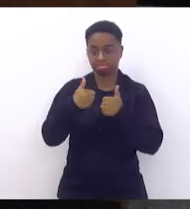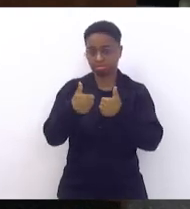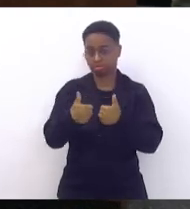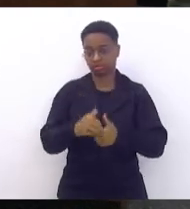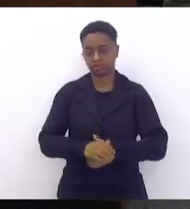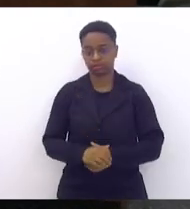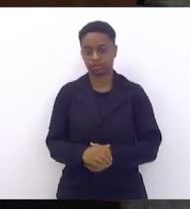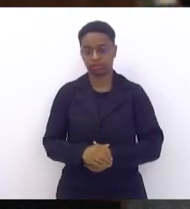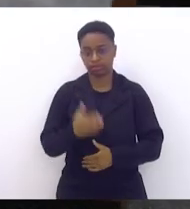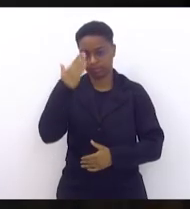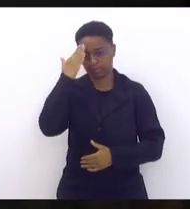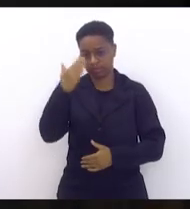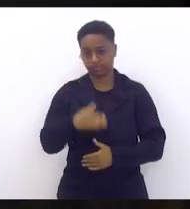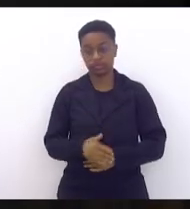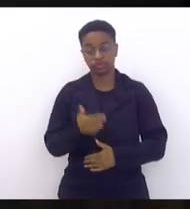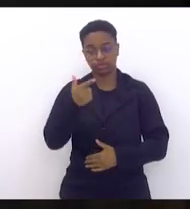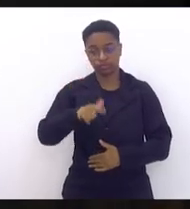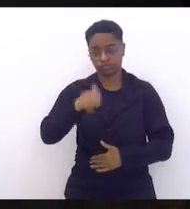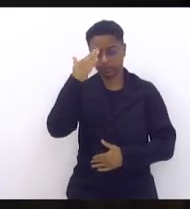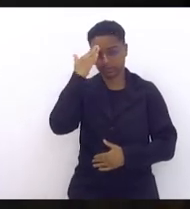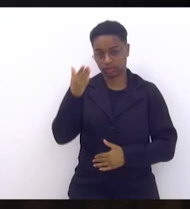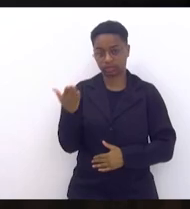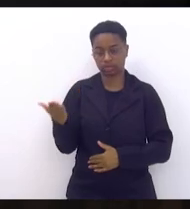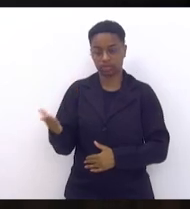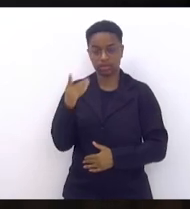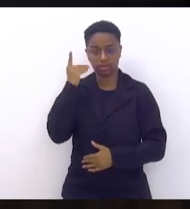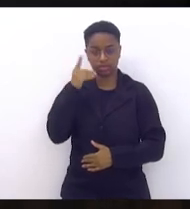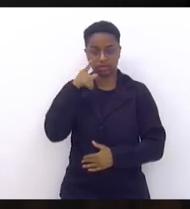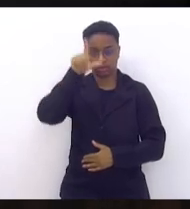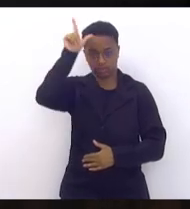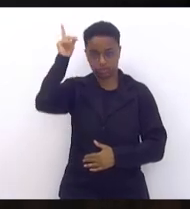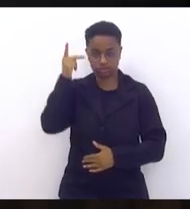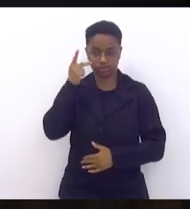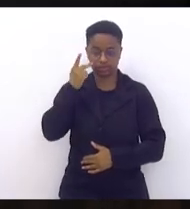Obrigado. Mais uma vez, agradeço a Vossa Excelência, deputado Luiz Paulo.